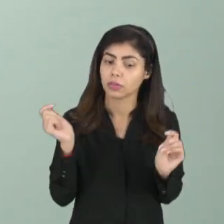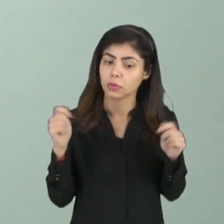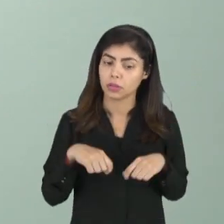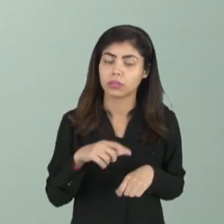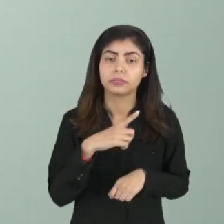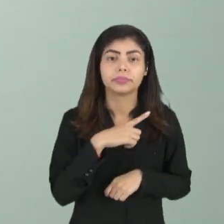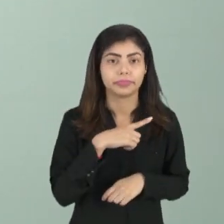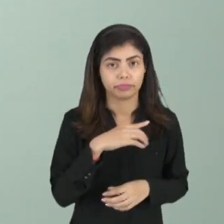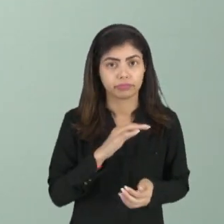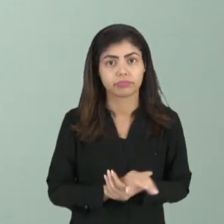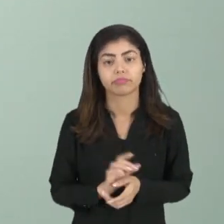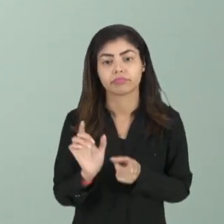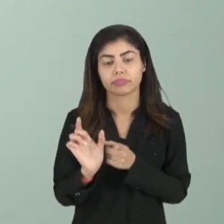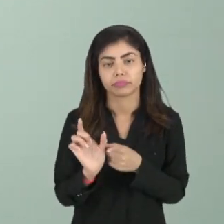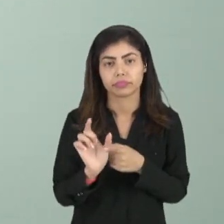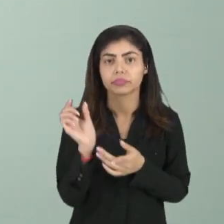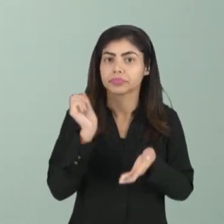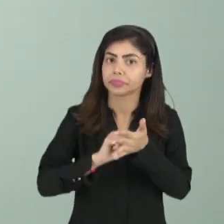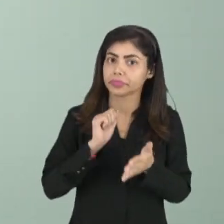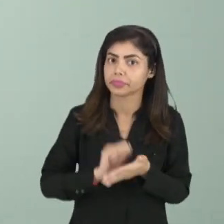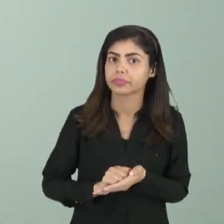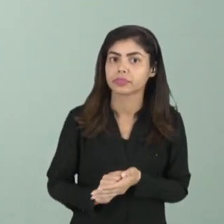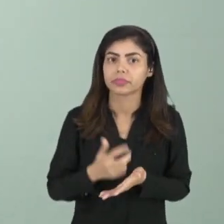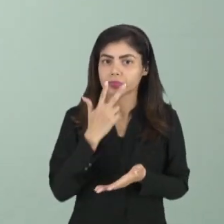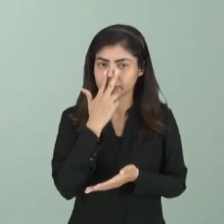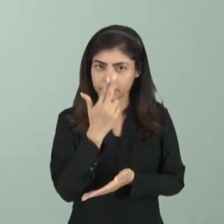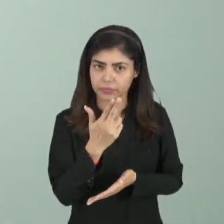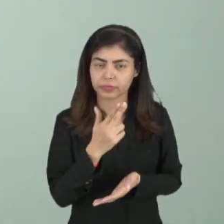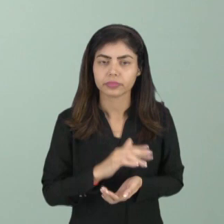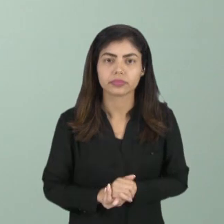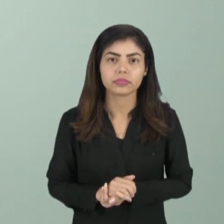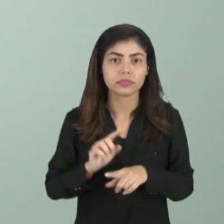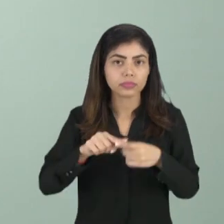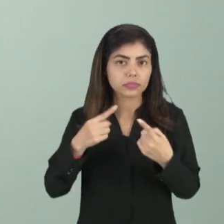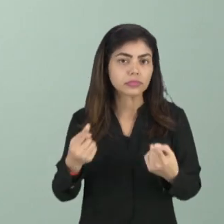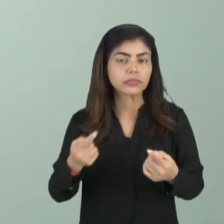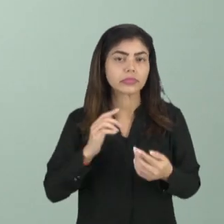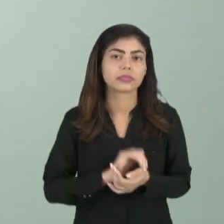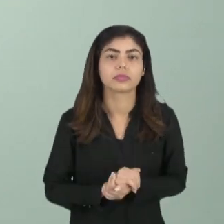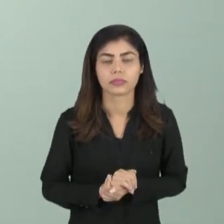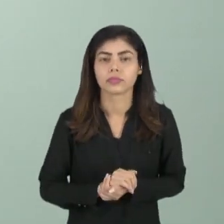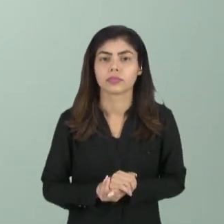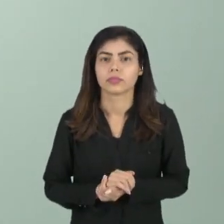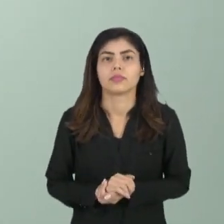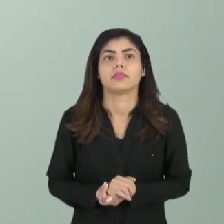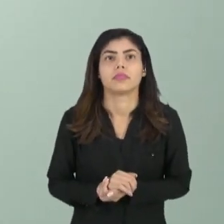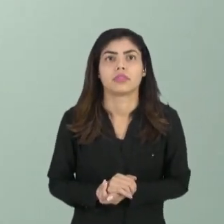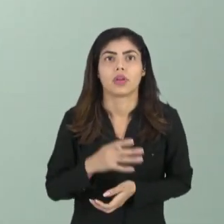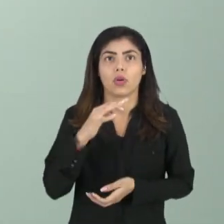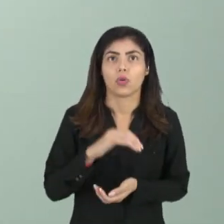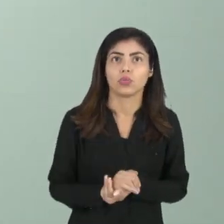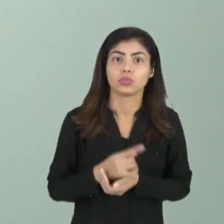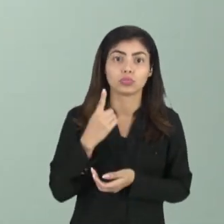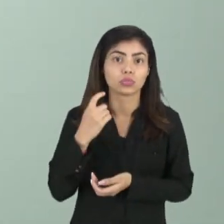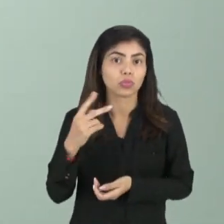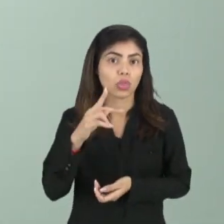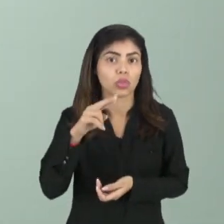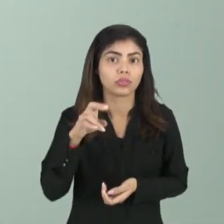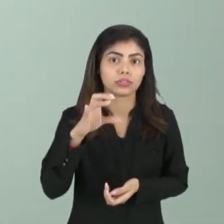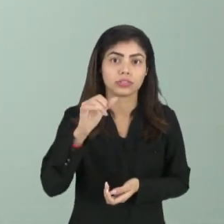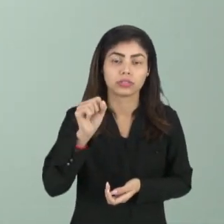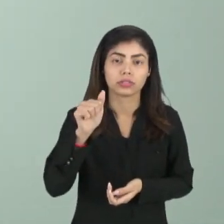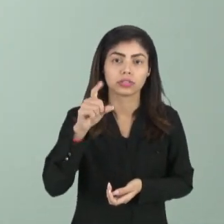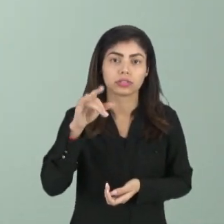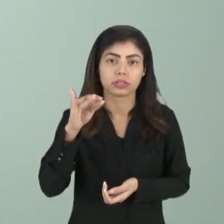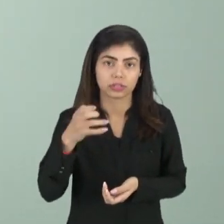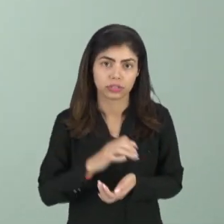existem palavras que na escrita elas são semelhantes mas que elas mudam apenas a tonicidade e nessa